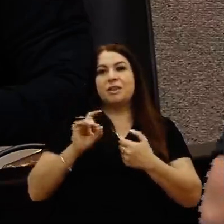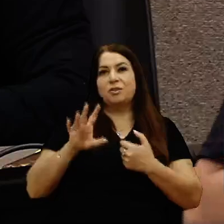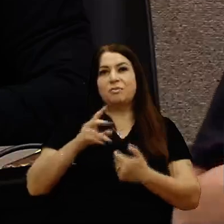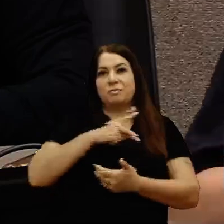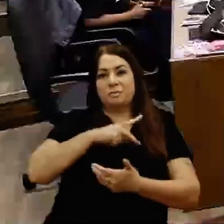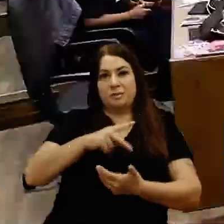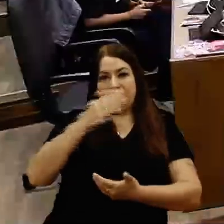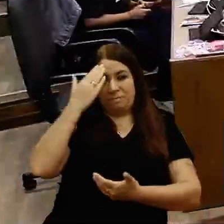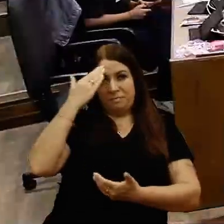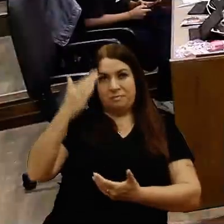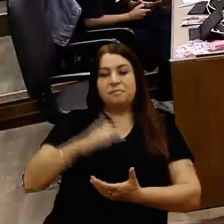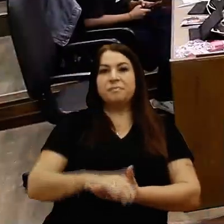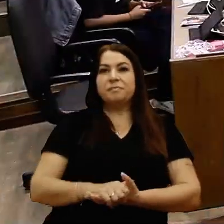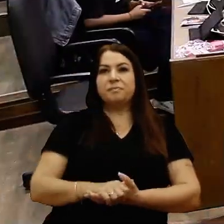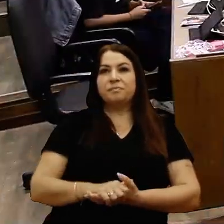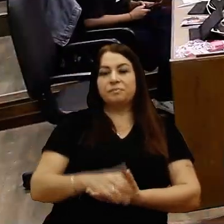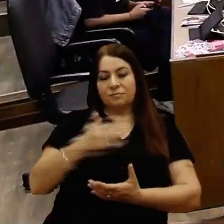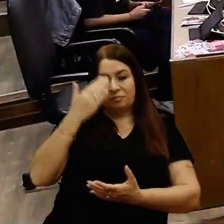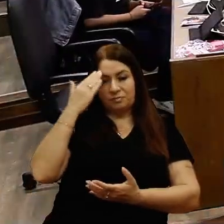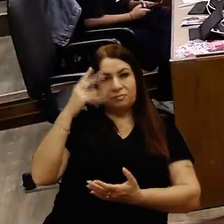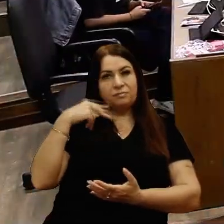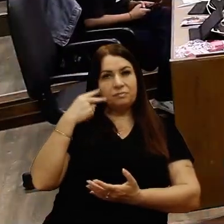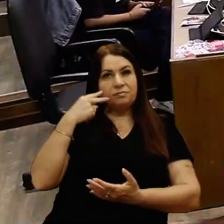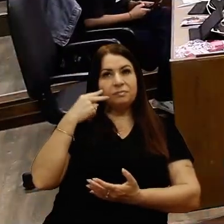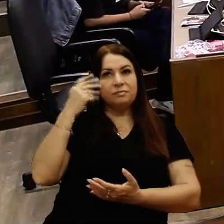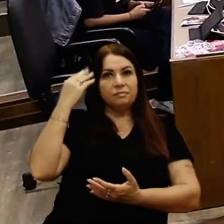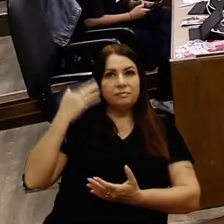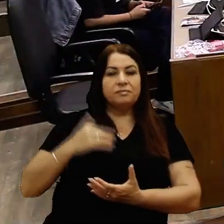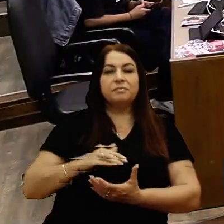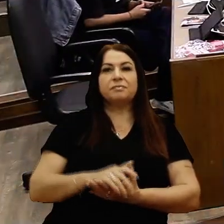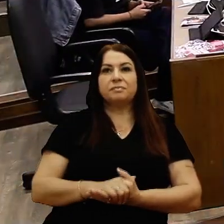senhor presidente. Obrigada. Obrigado, vereadora Daiane Mello.